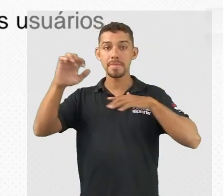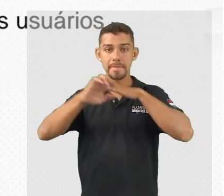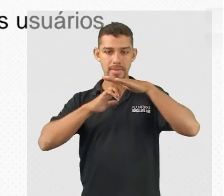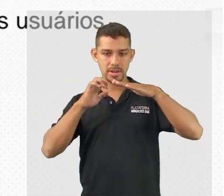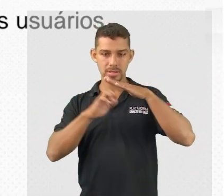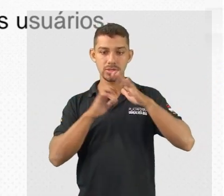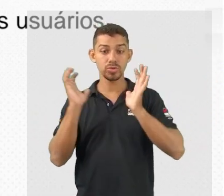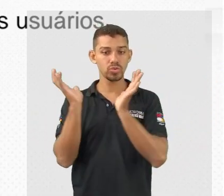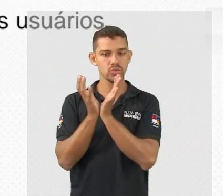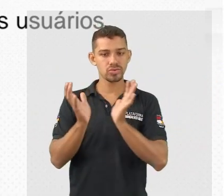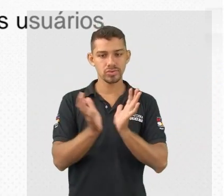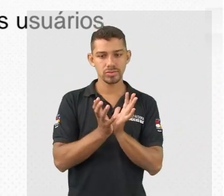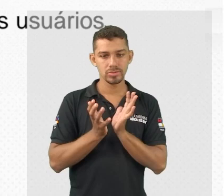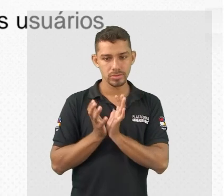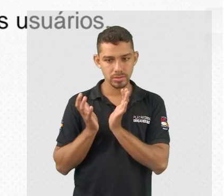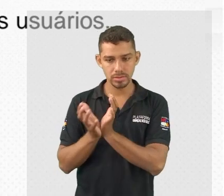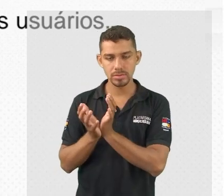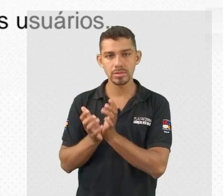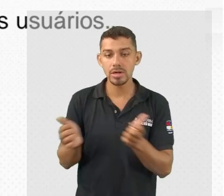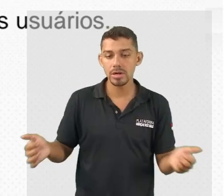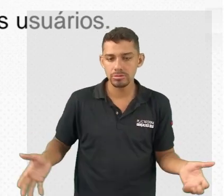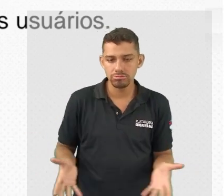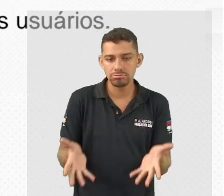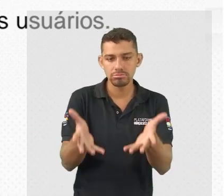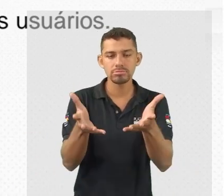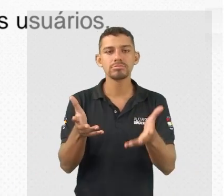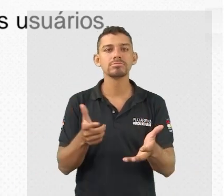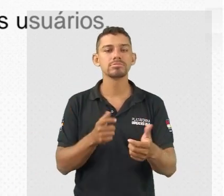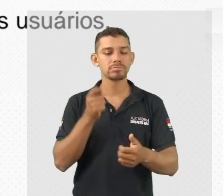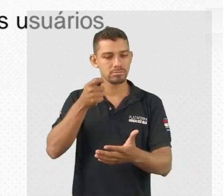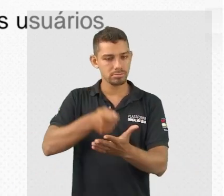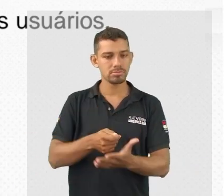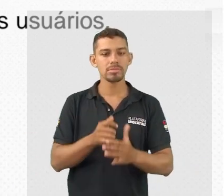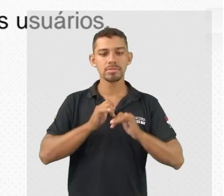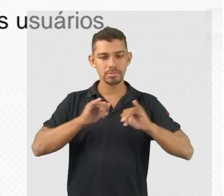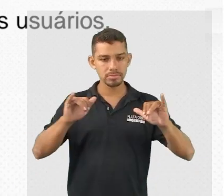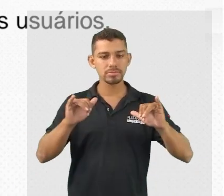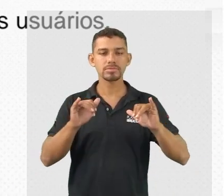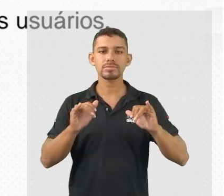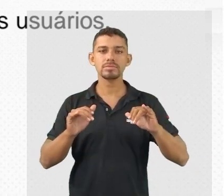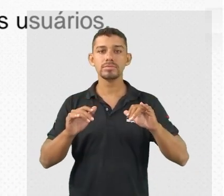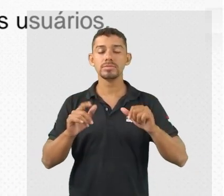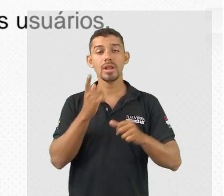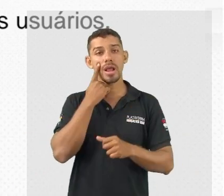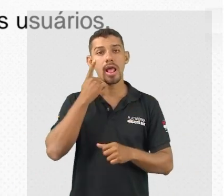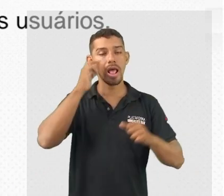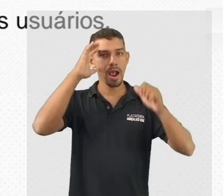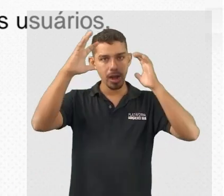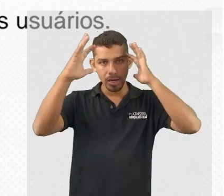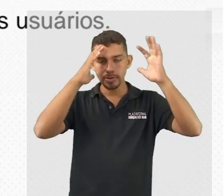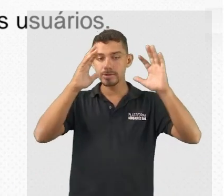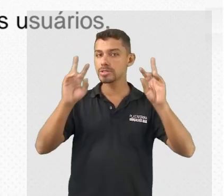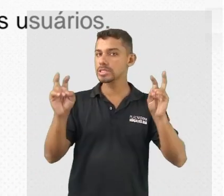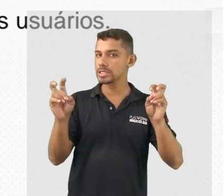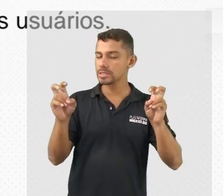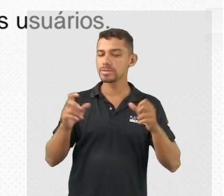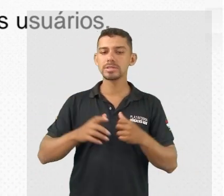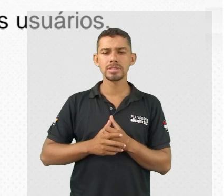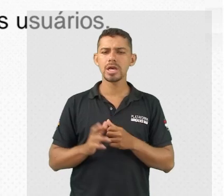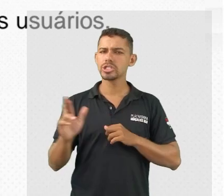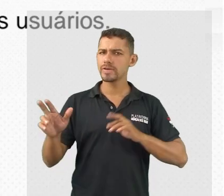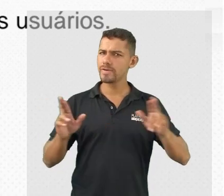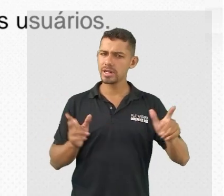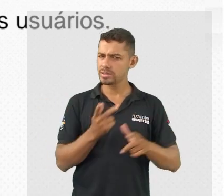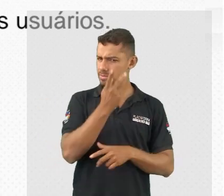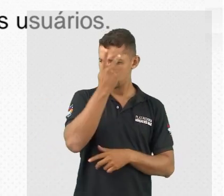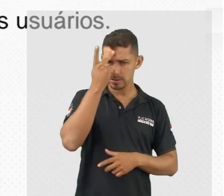e outros grupos que está sendo impulsionado para aparecer ali de forma um tanto aleatória, entre aspas, para diferentes